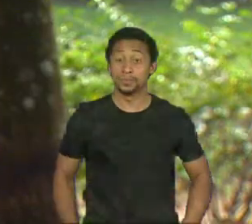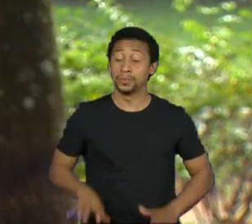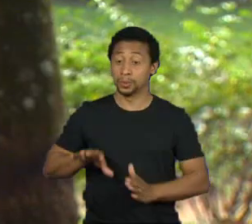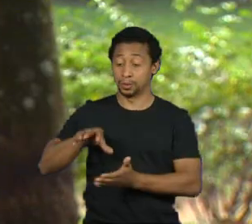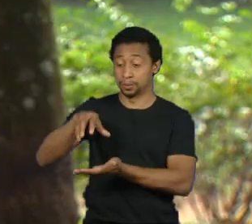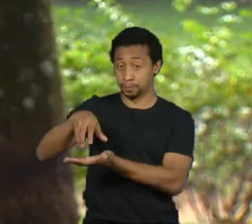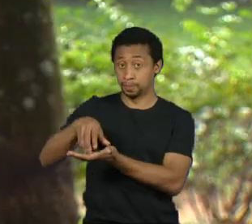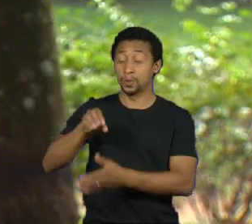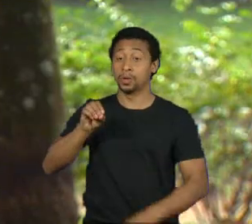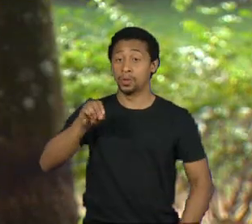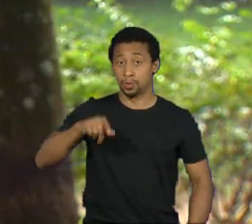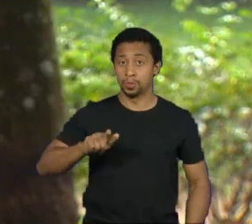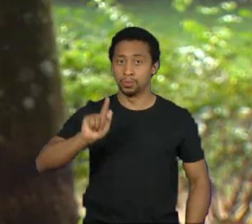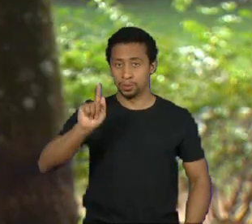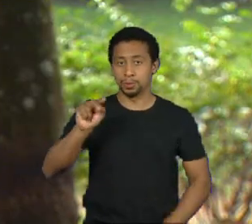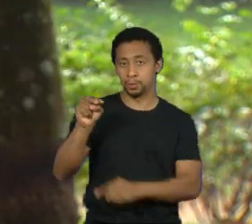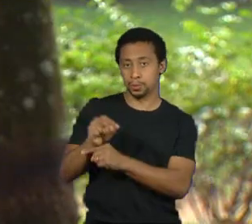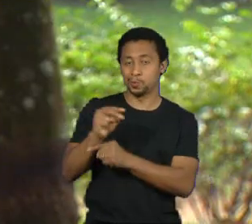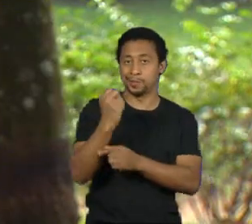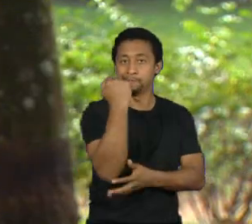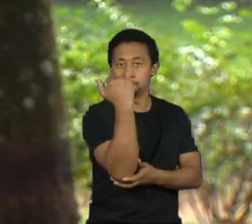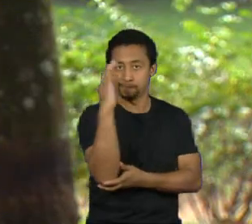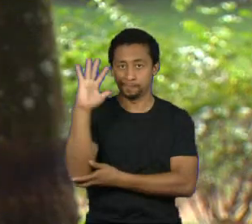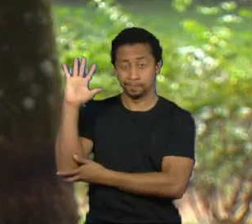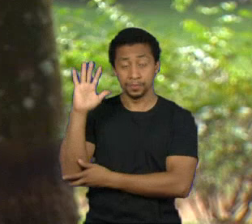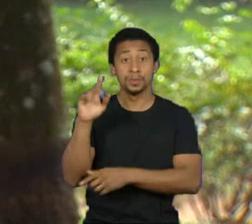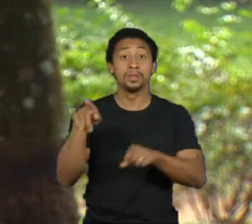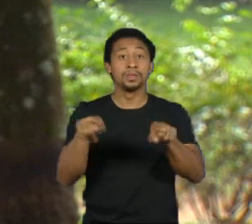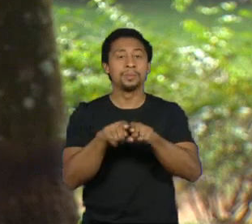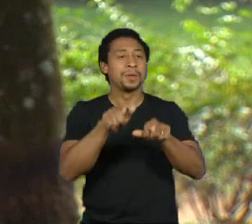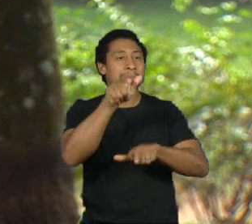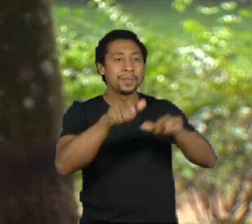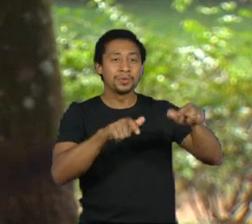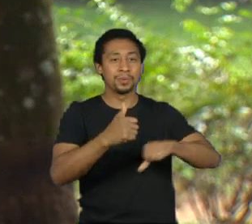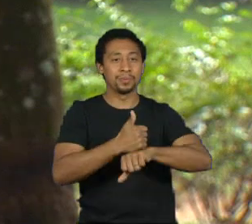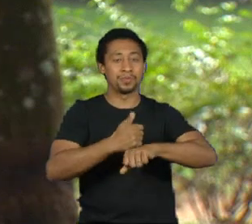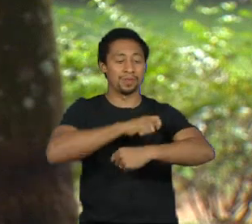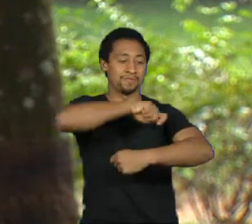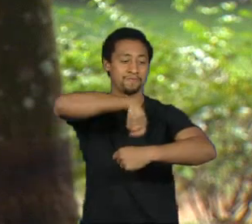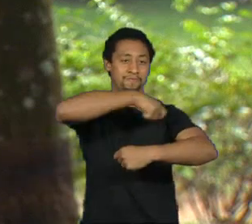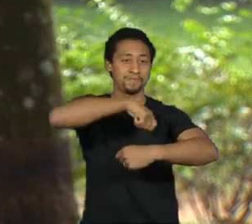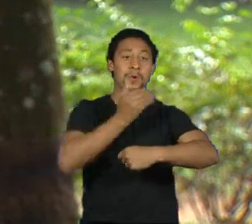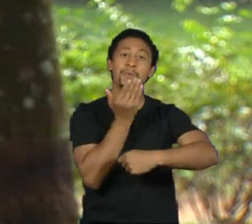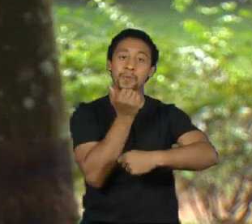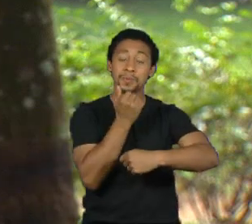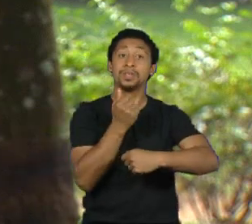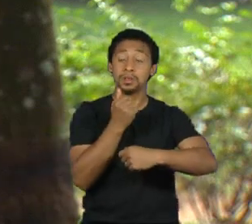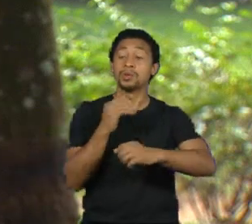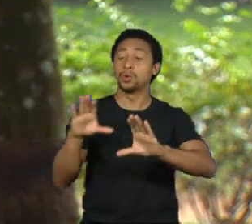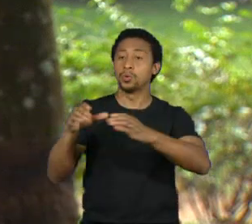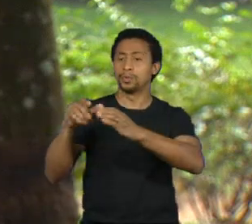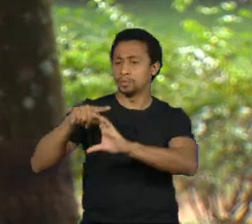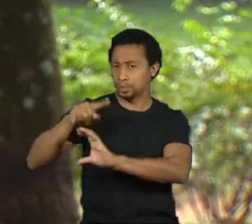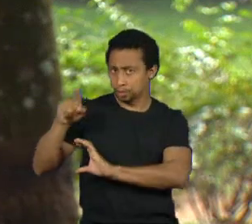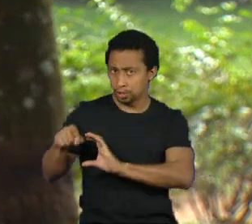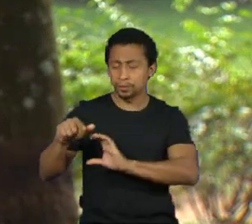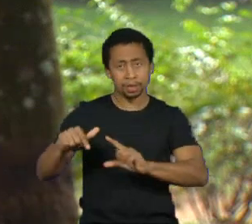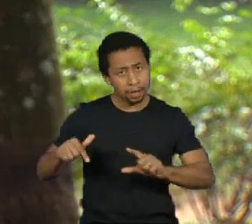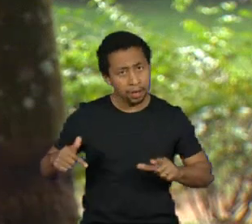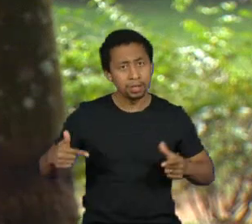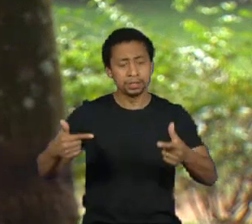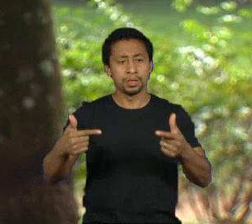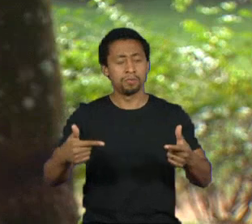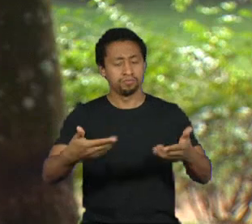Organizações socioambientais, personalidades ligadas à gastronomia e comunidade científica se mobilizam